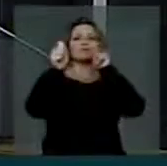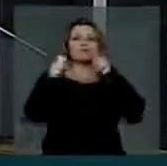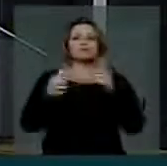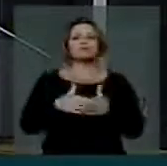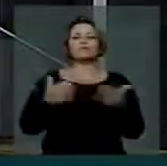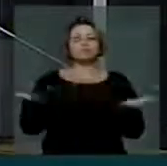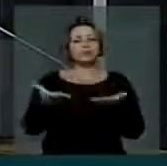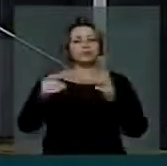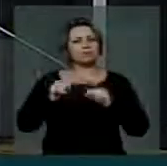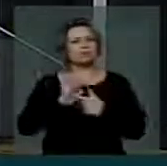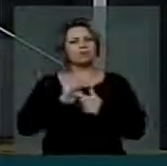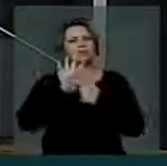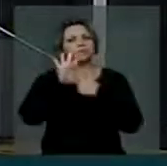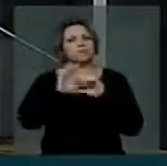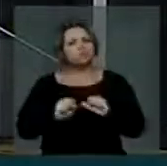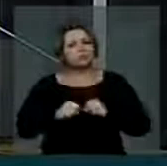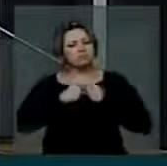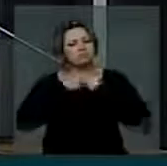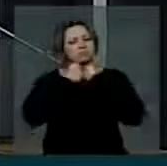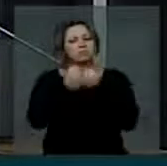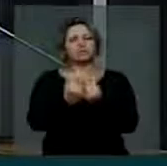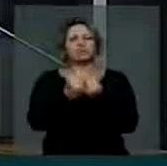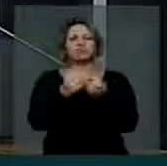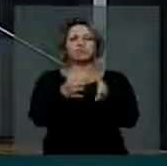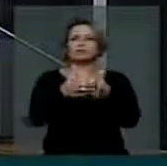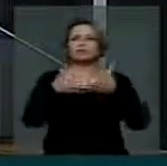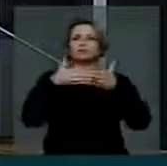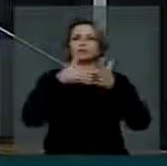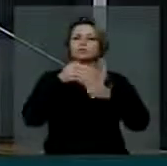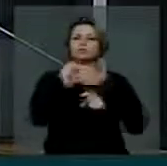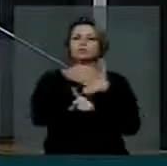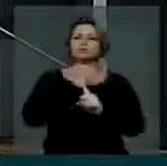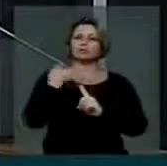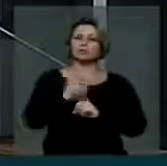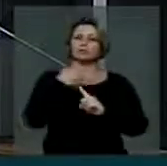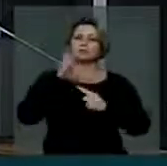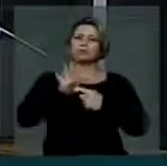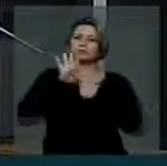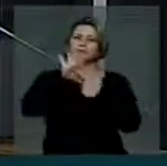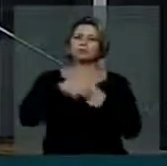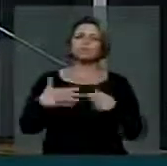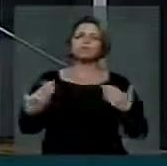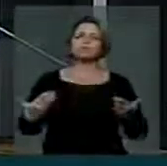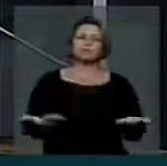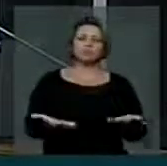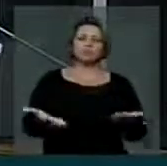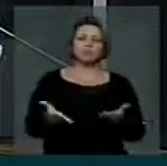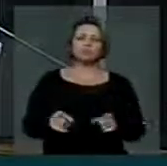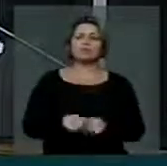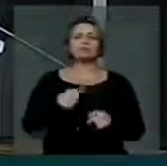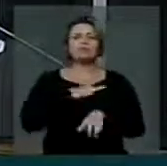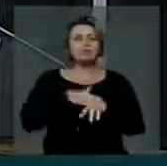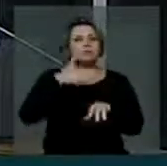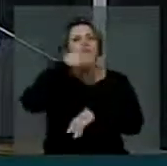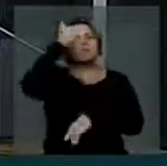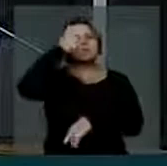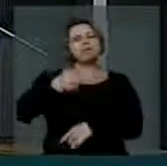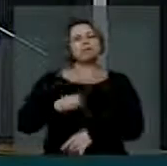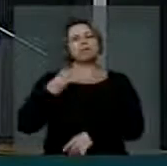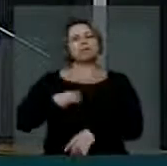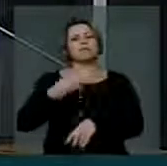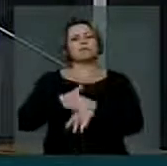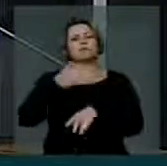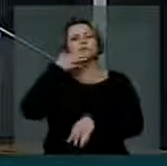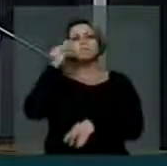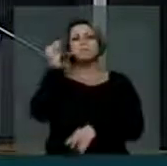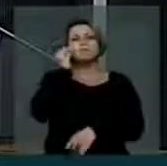me debruçar sobre a maior reivindicação que a sociedade apresenta nos dias de hoje, que é a melhoria e